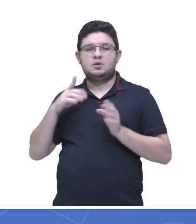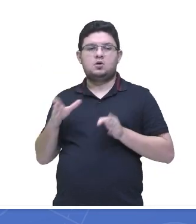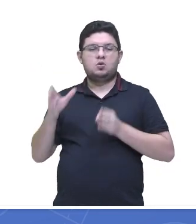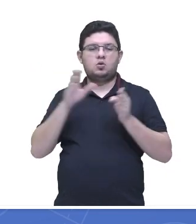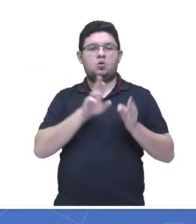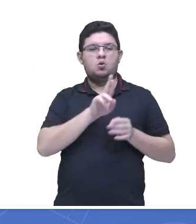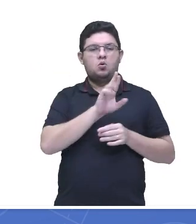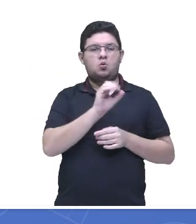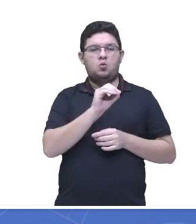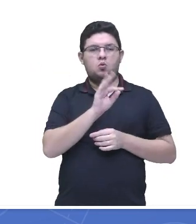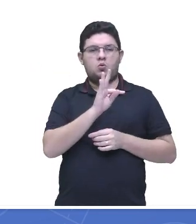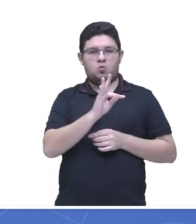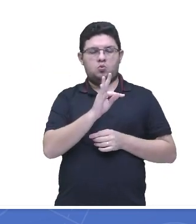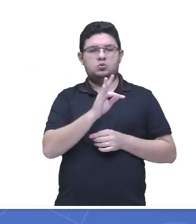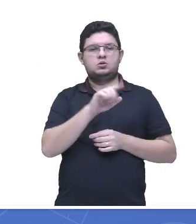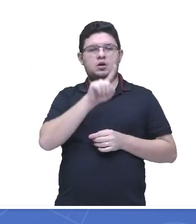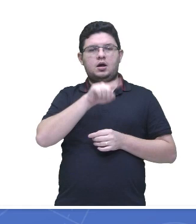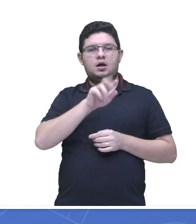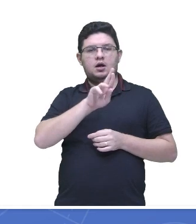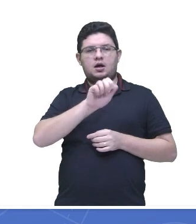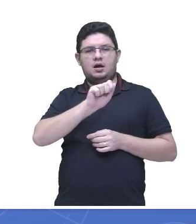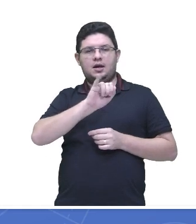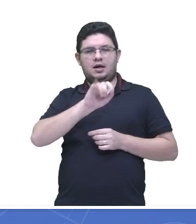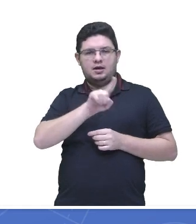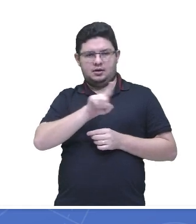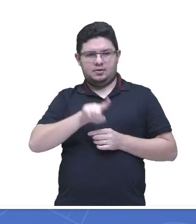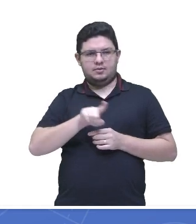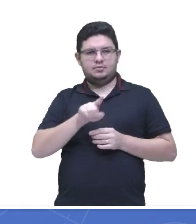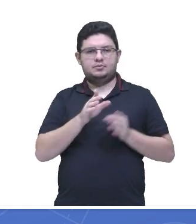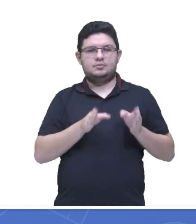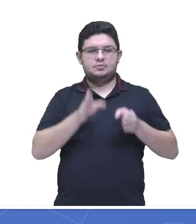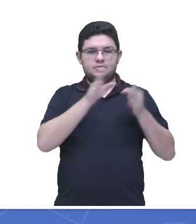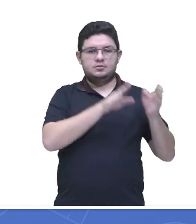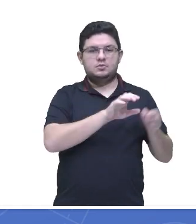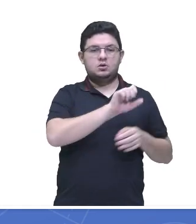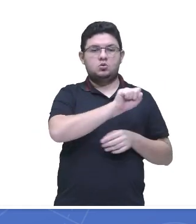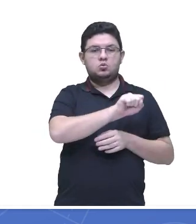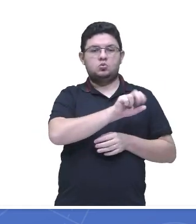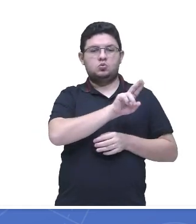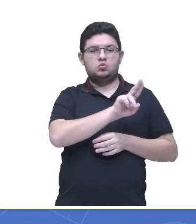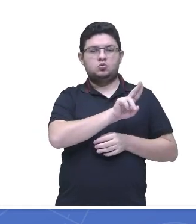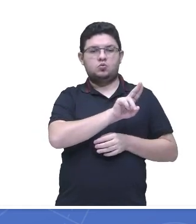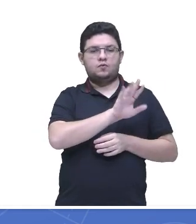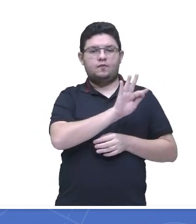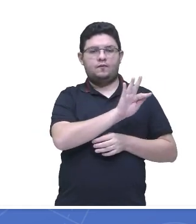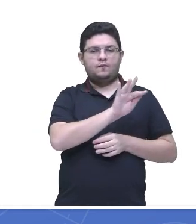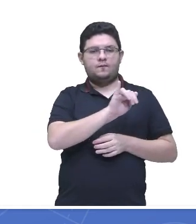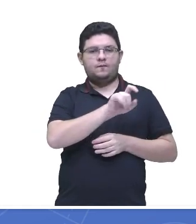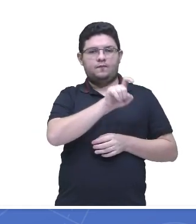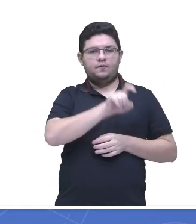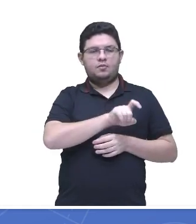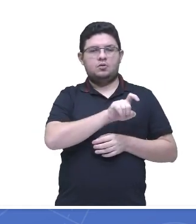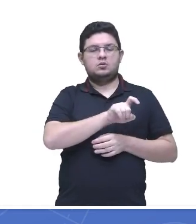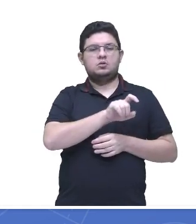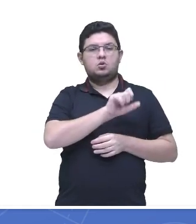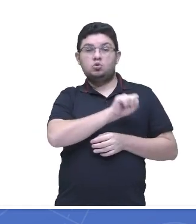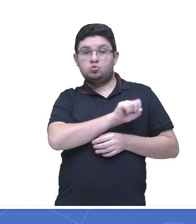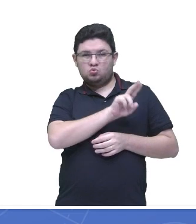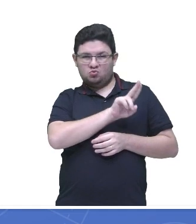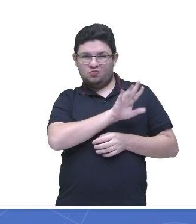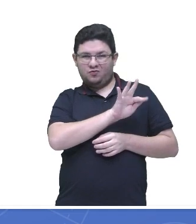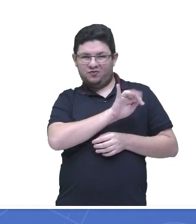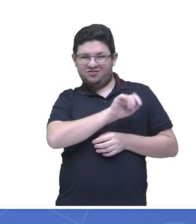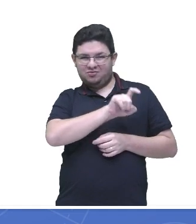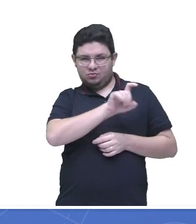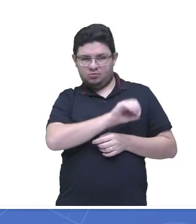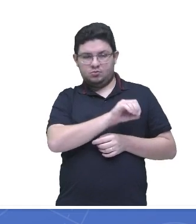root, que é a raiz, e um suffix. Aqui no caso nós não veremos os sufixos hoje, mas